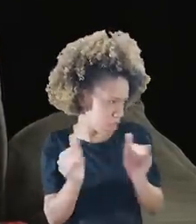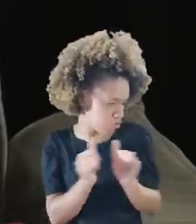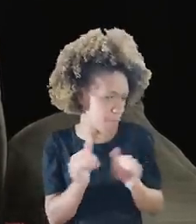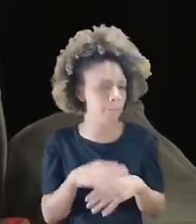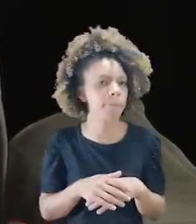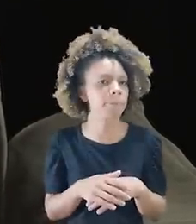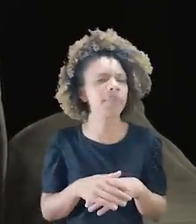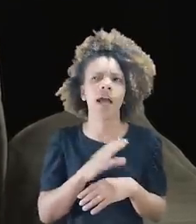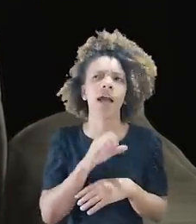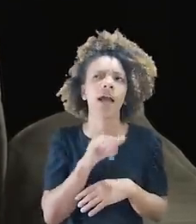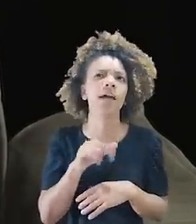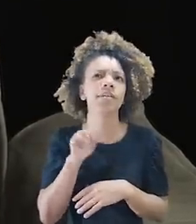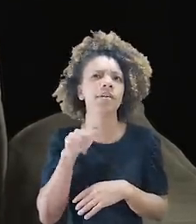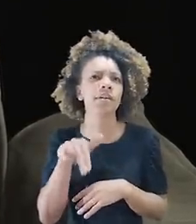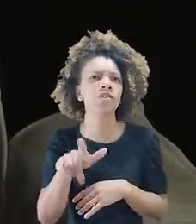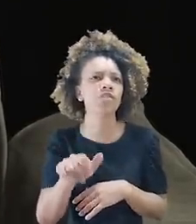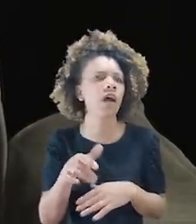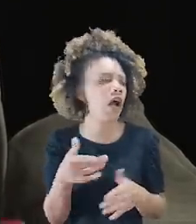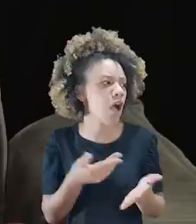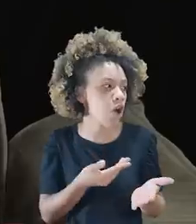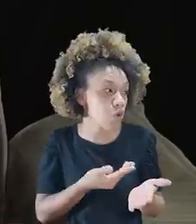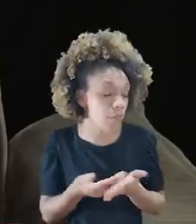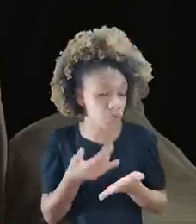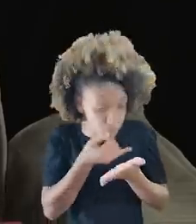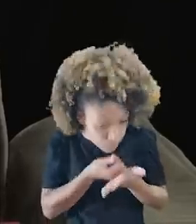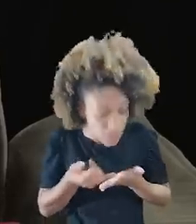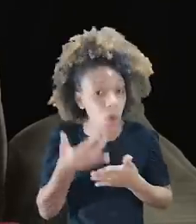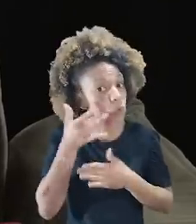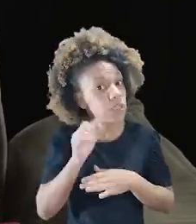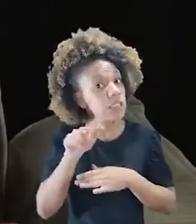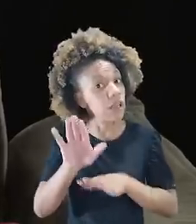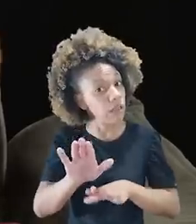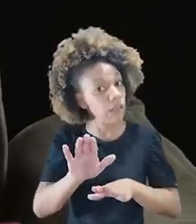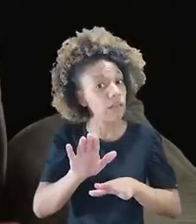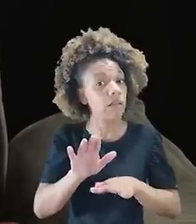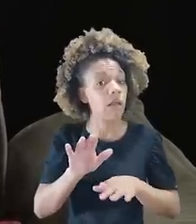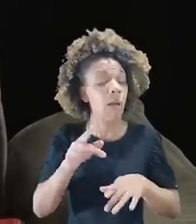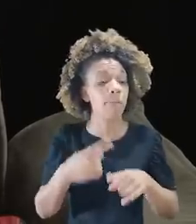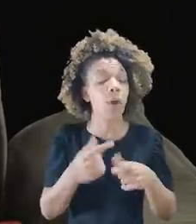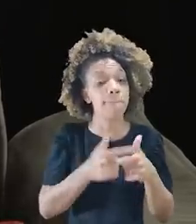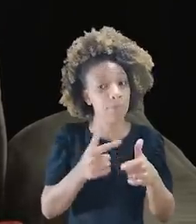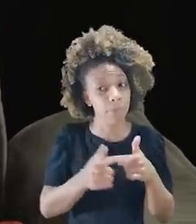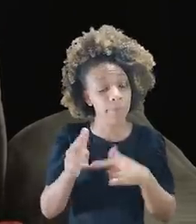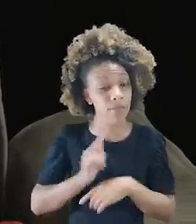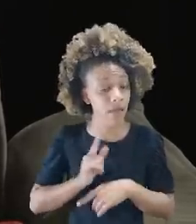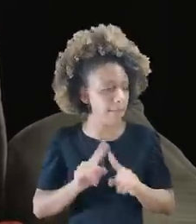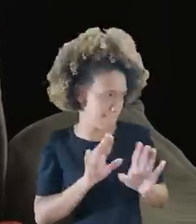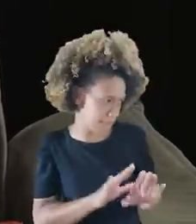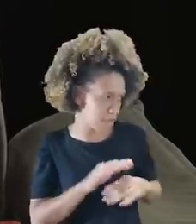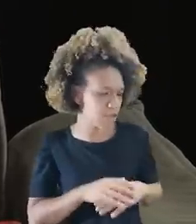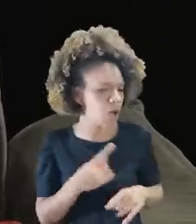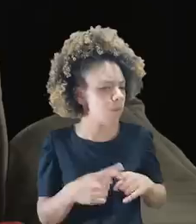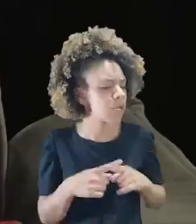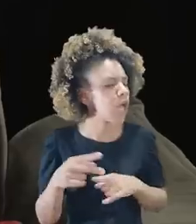ele falava Acho que foi o Casagrande que ele falou que ele começou a cheirar cocaína não sei se é ele tá imagino que seja até pelos problemas que o casag grande teve ele falou cara muito porque